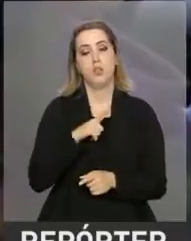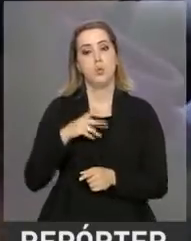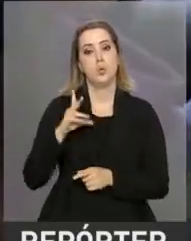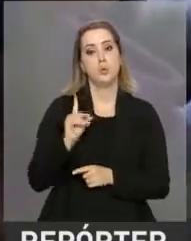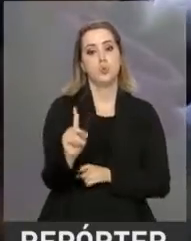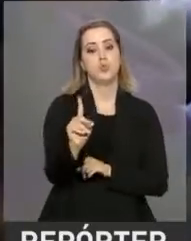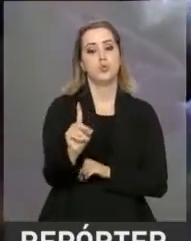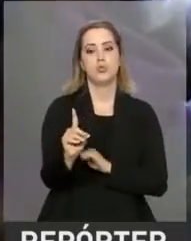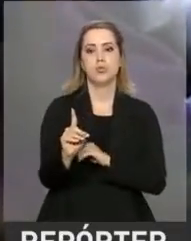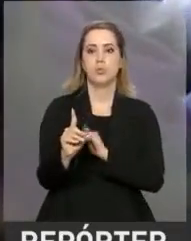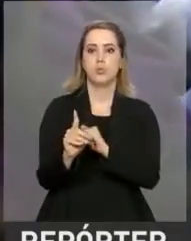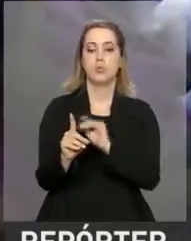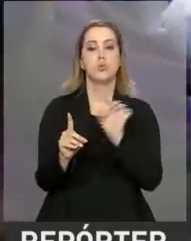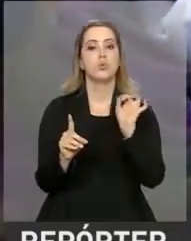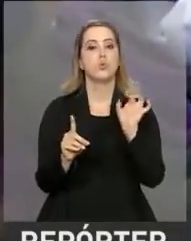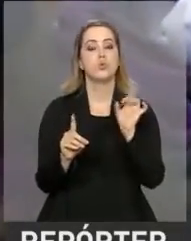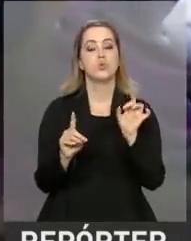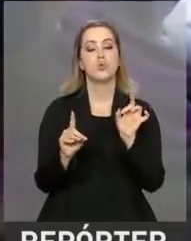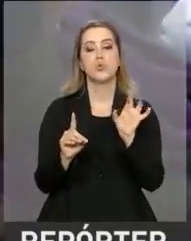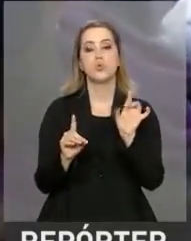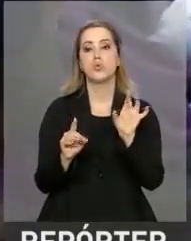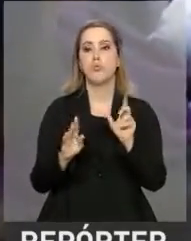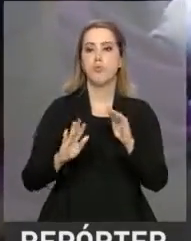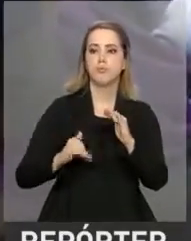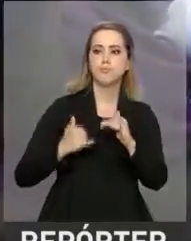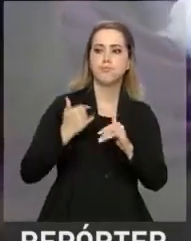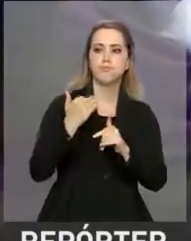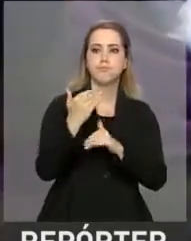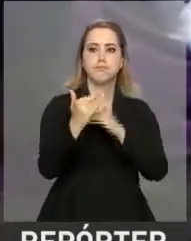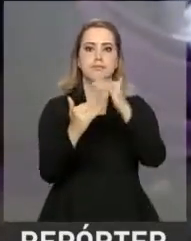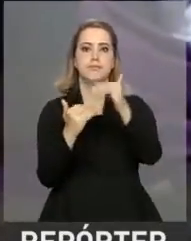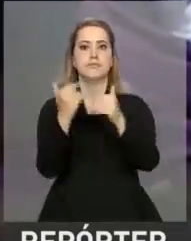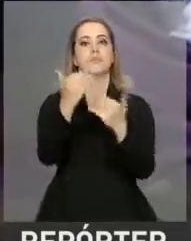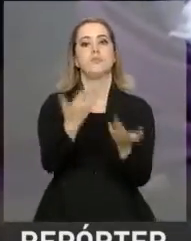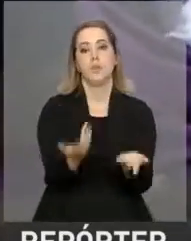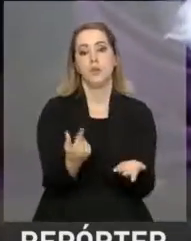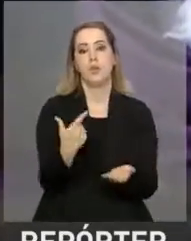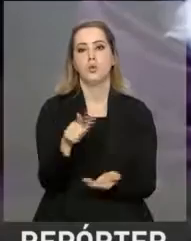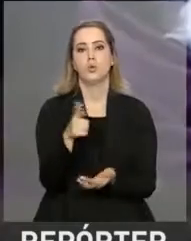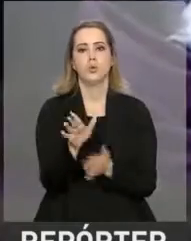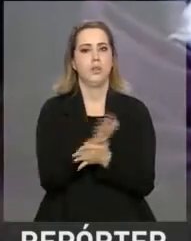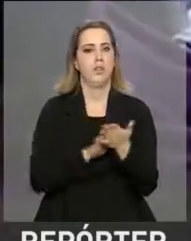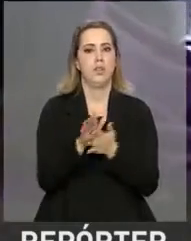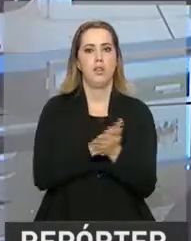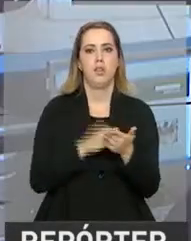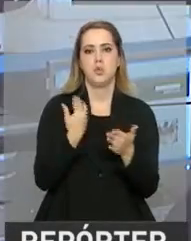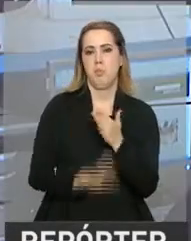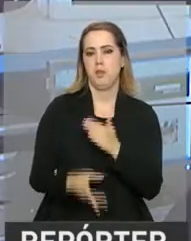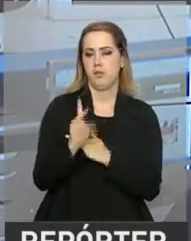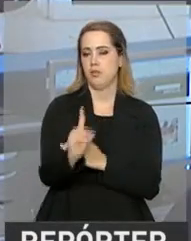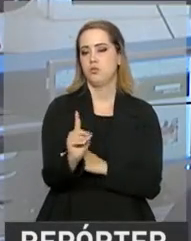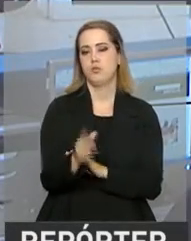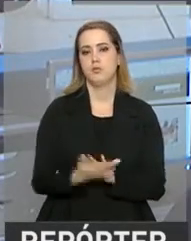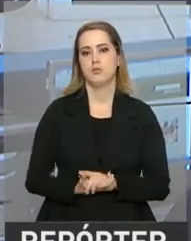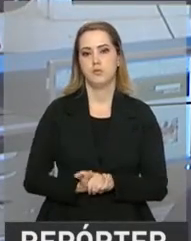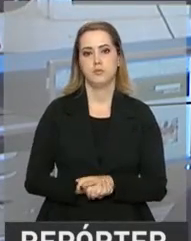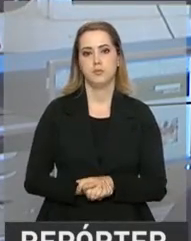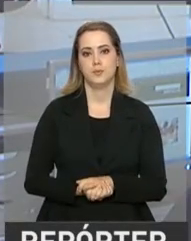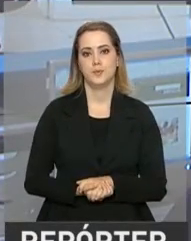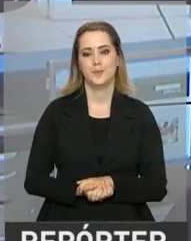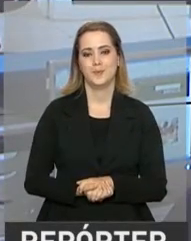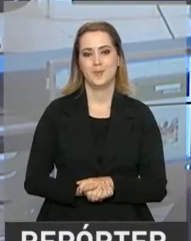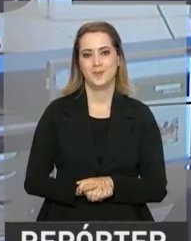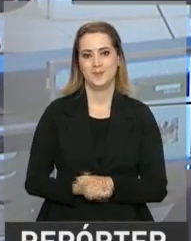serão aprimorados. Não há risco do trabalhador perder direito. O